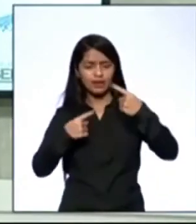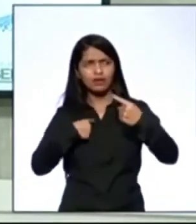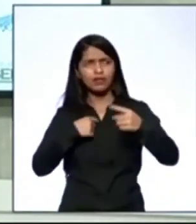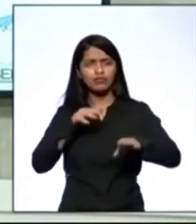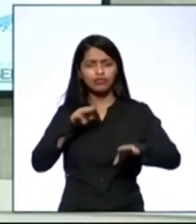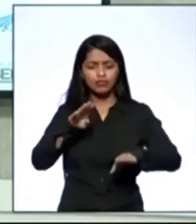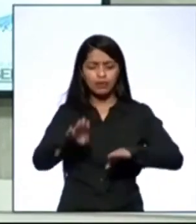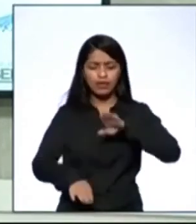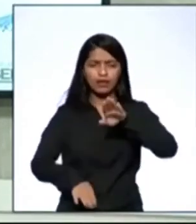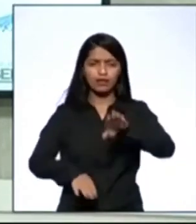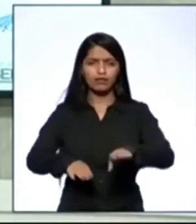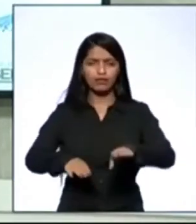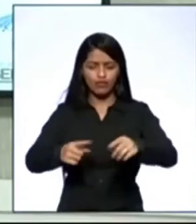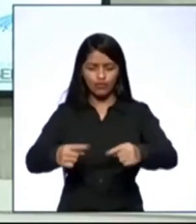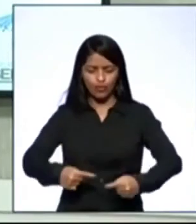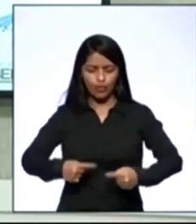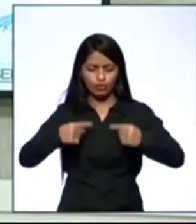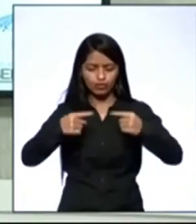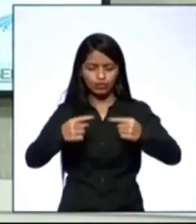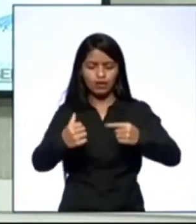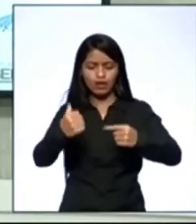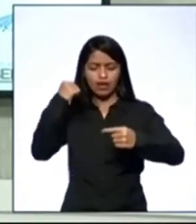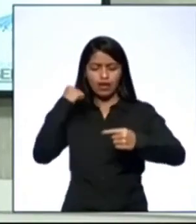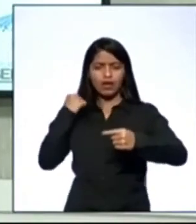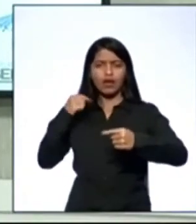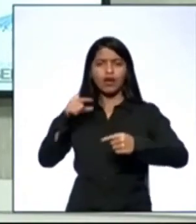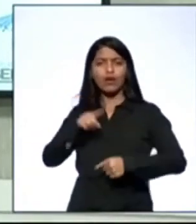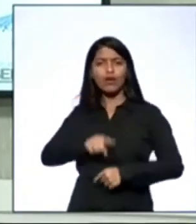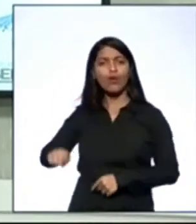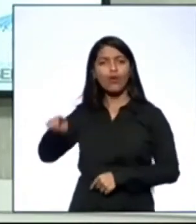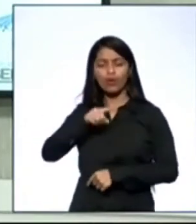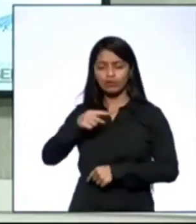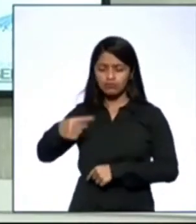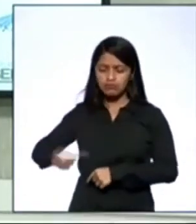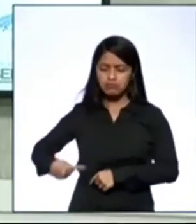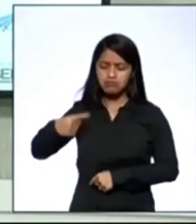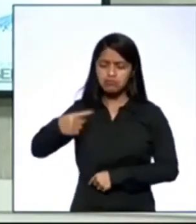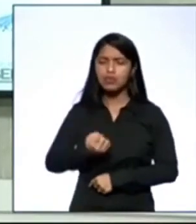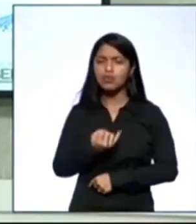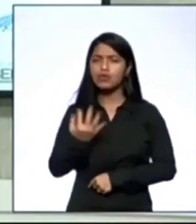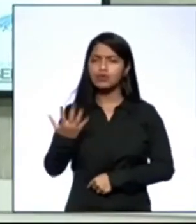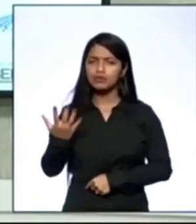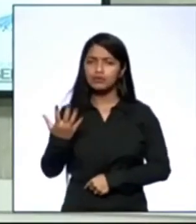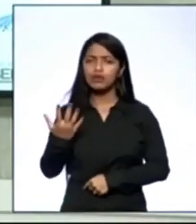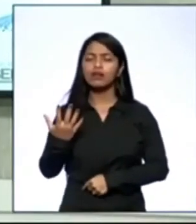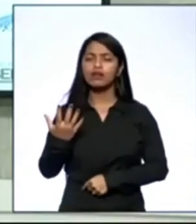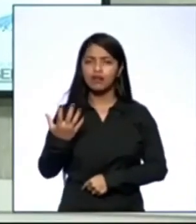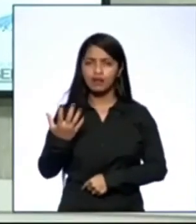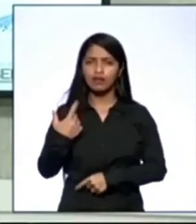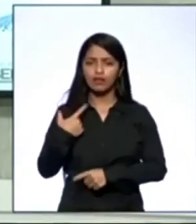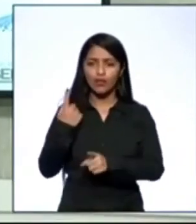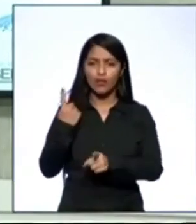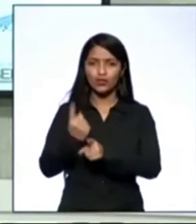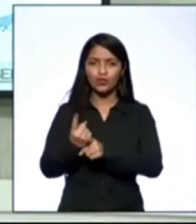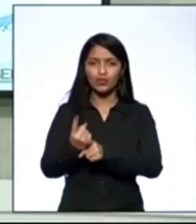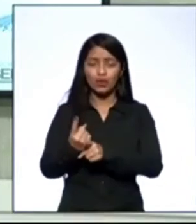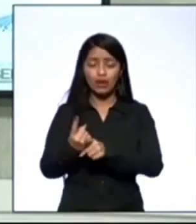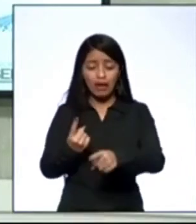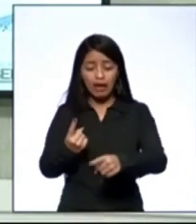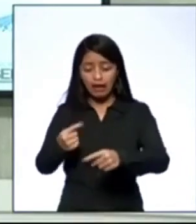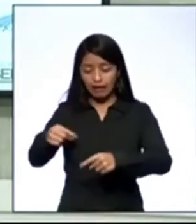pedal, quantas voltas a roda que vai mover a bicicleta vai dar? O número de voltas que a catraca